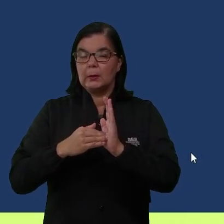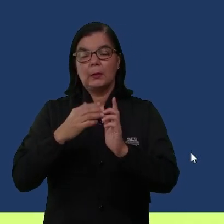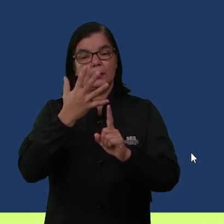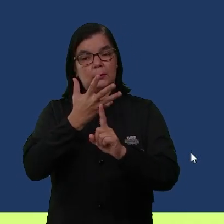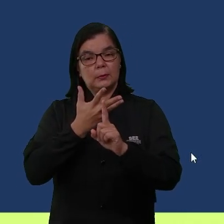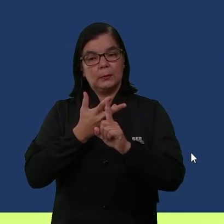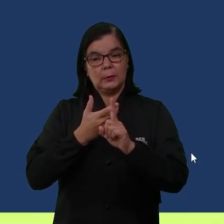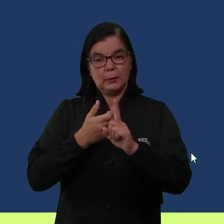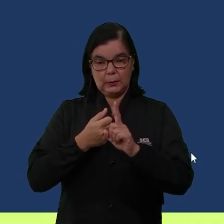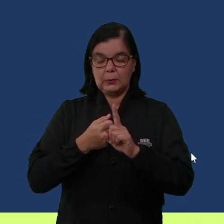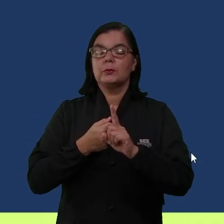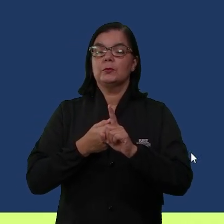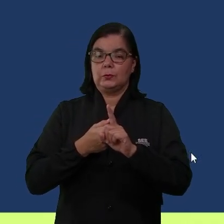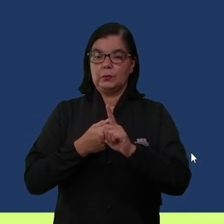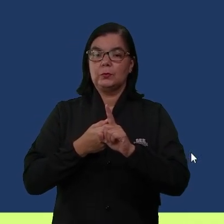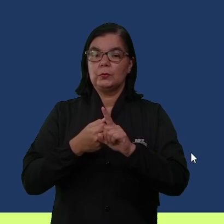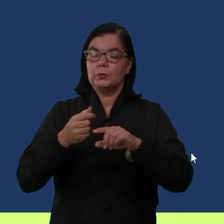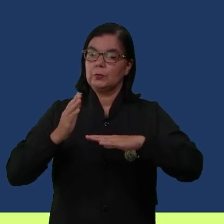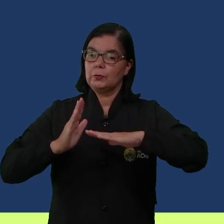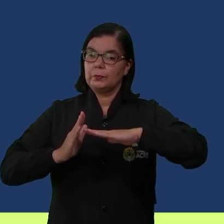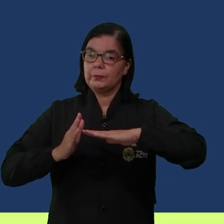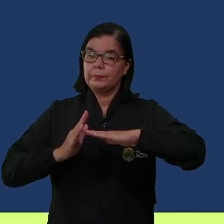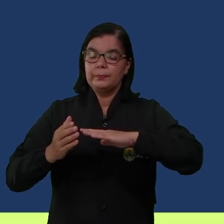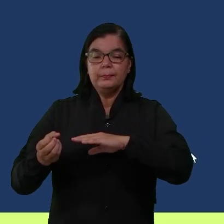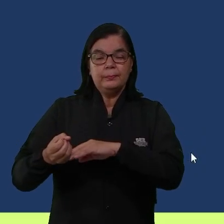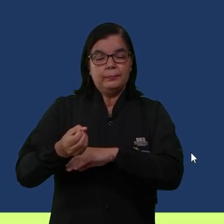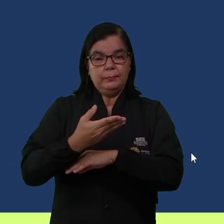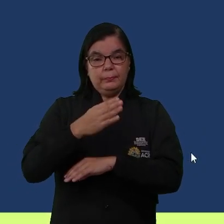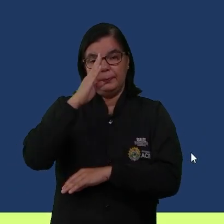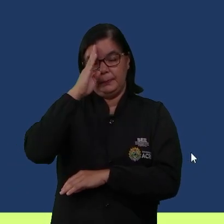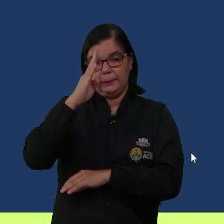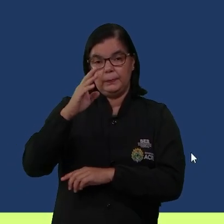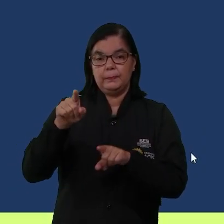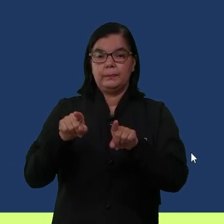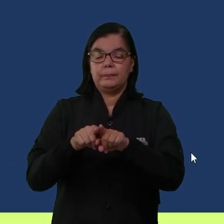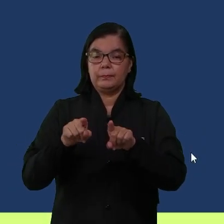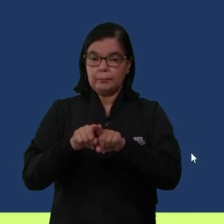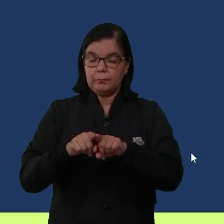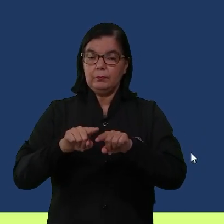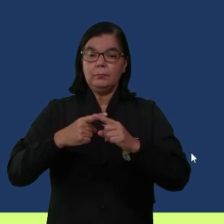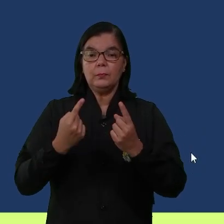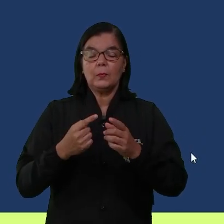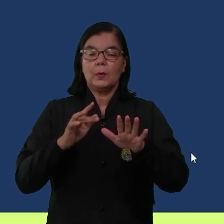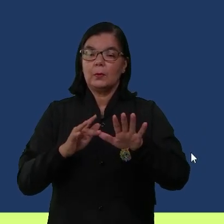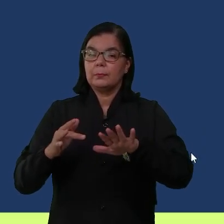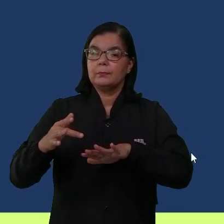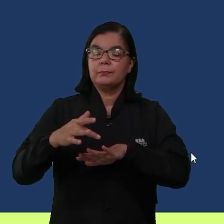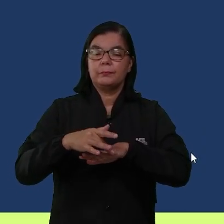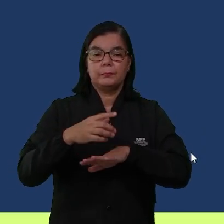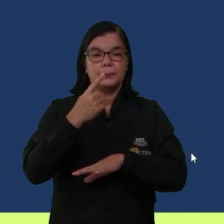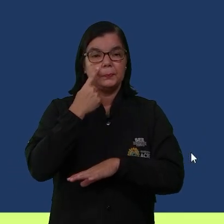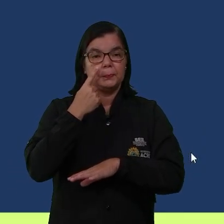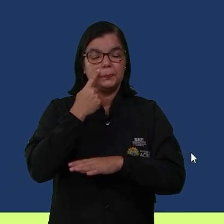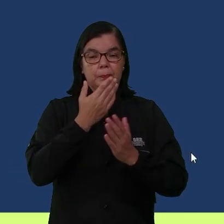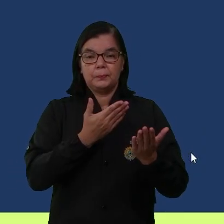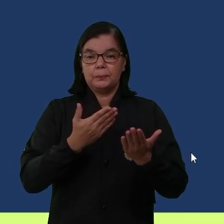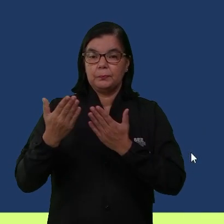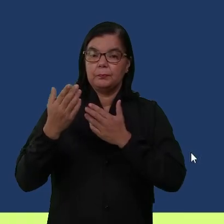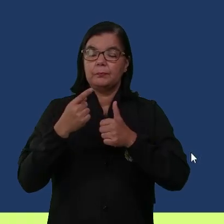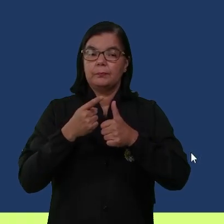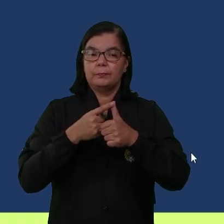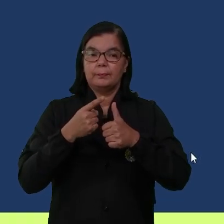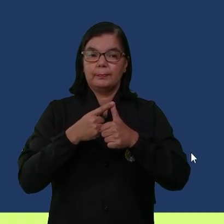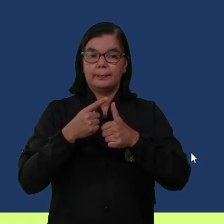a gente vê agora um novo formato de paródia, principalmente nas redes sociais. Vamos olhar então para esse